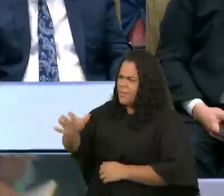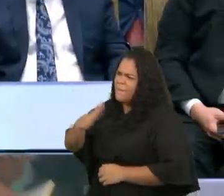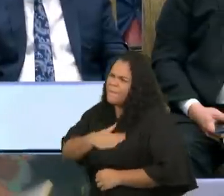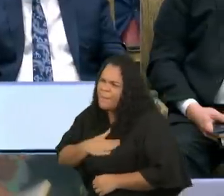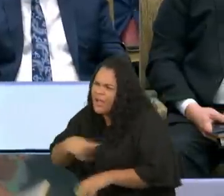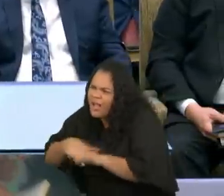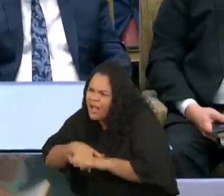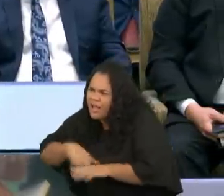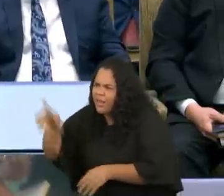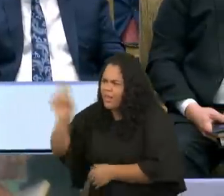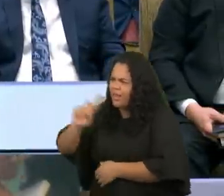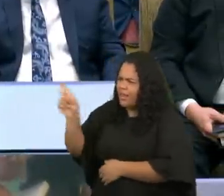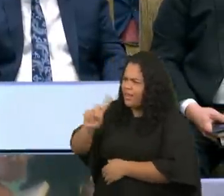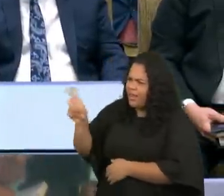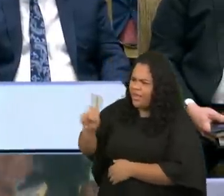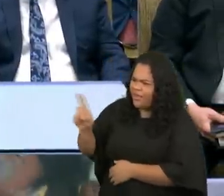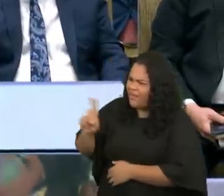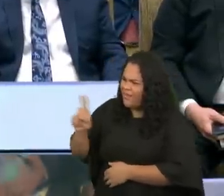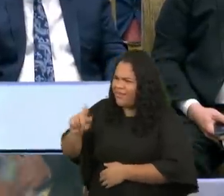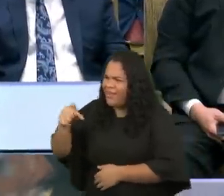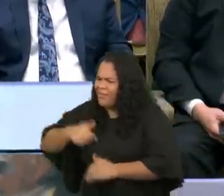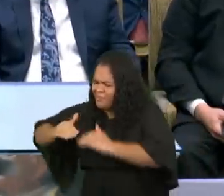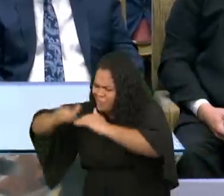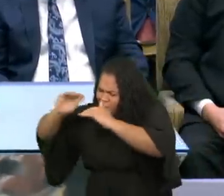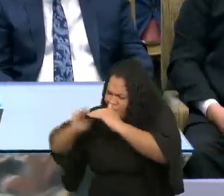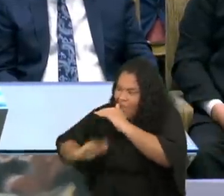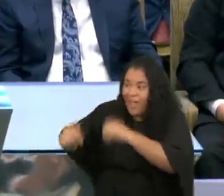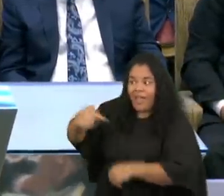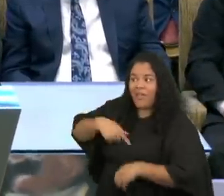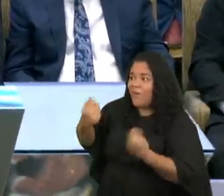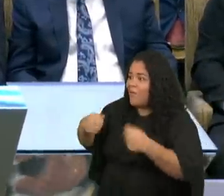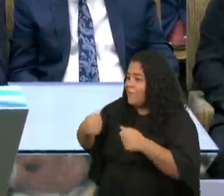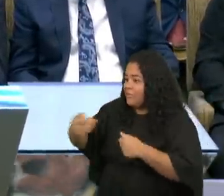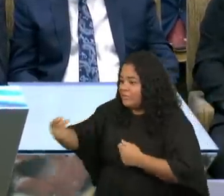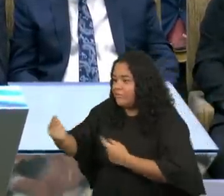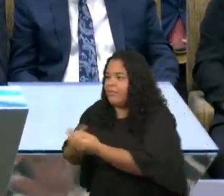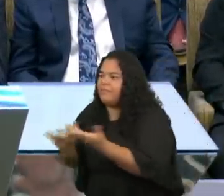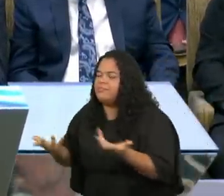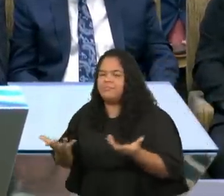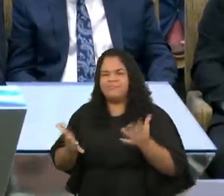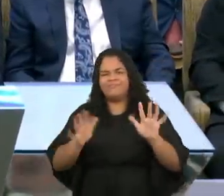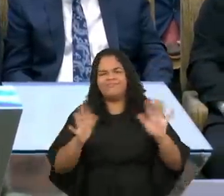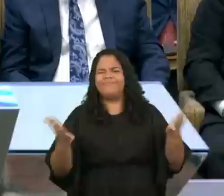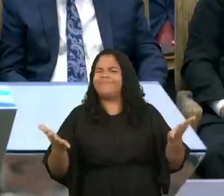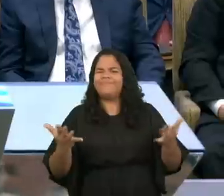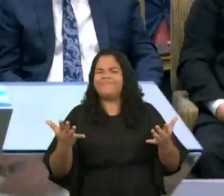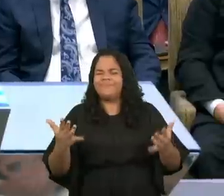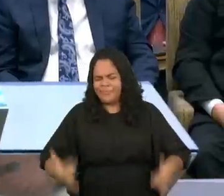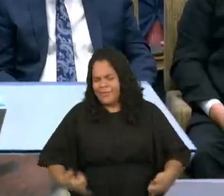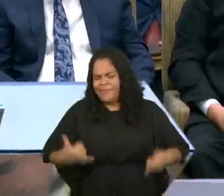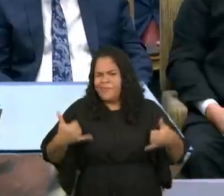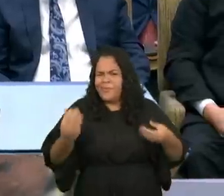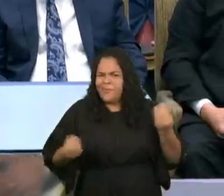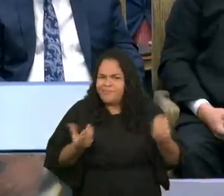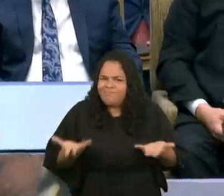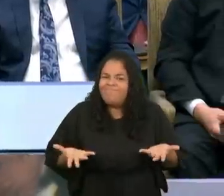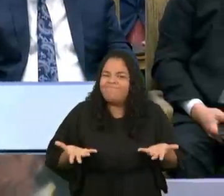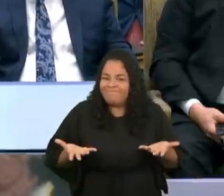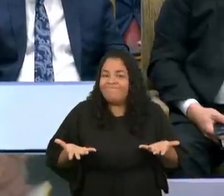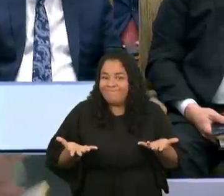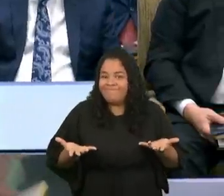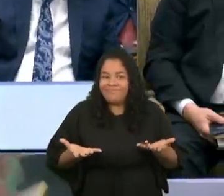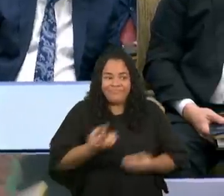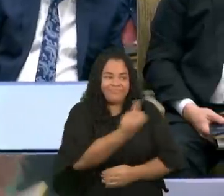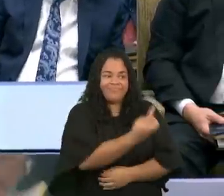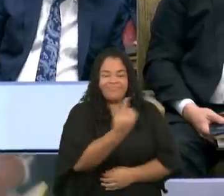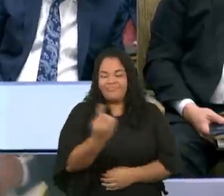do ego. Esse é o lado da gente que a gente esconde, mas a gente é. Em diversas áreas. Diga amém. Amém. E o Espírito Santo